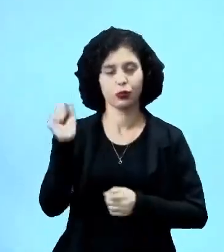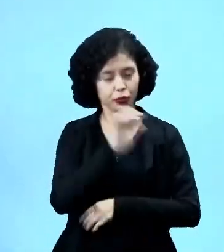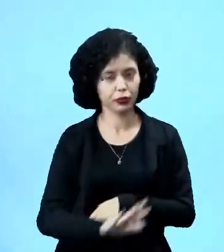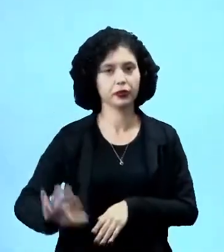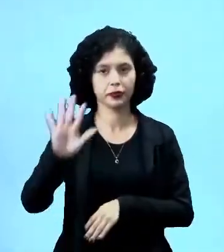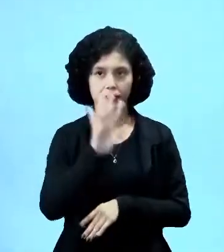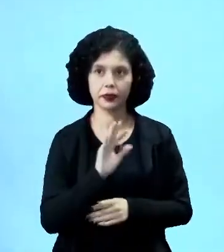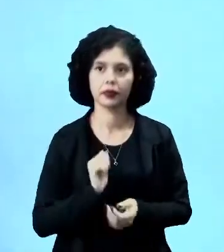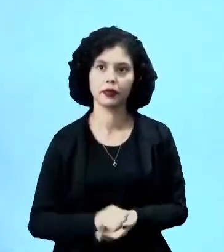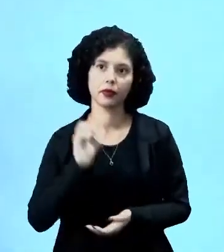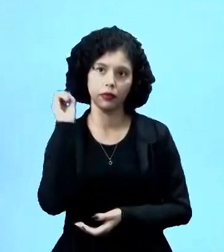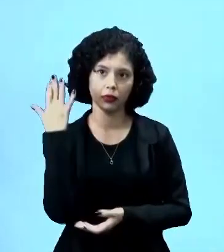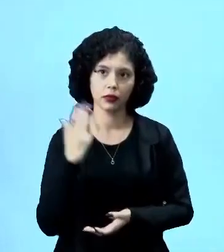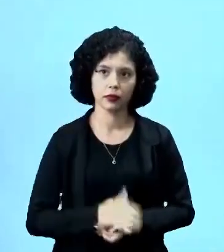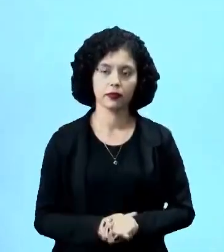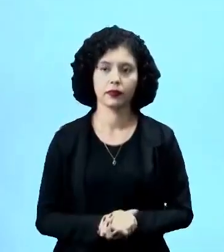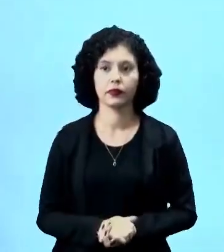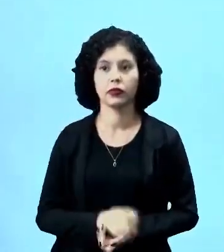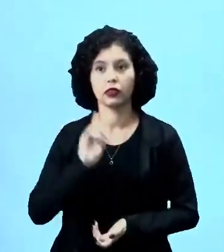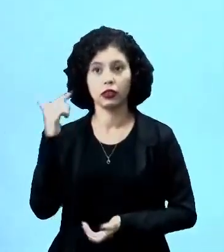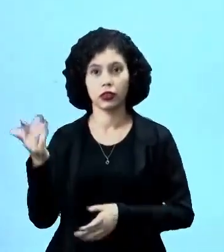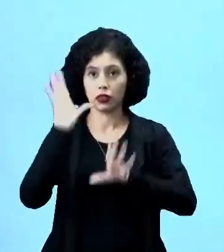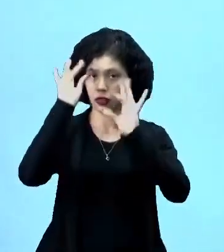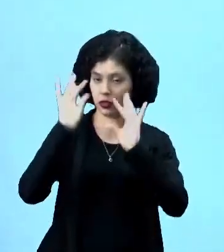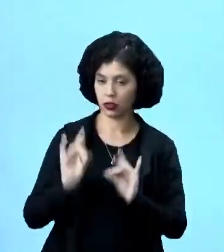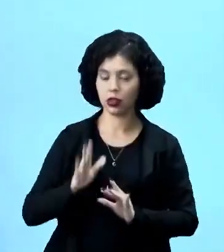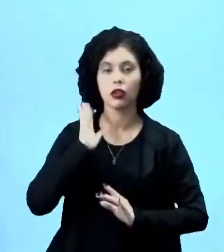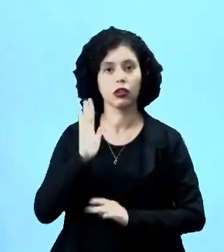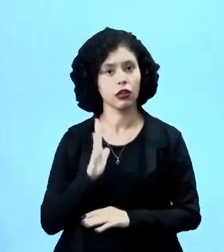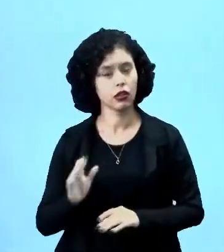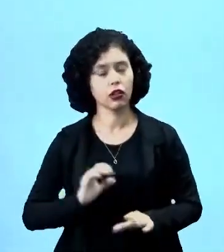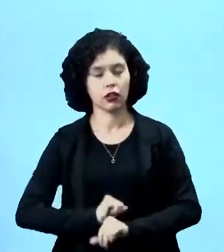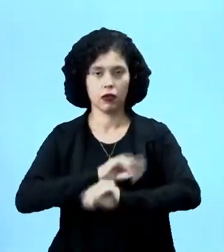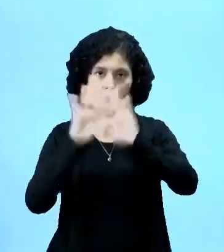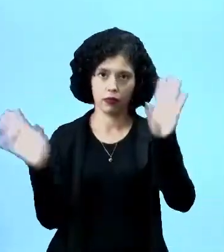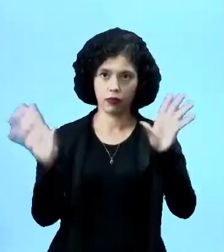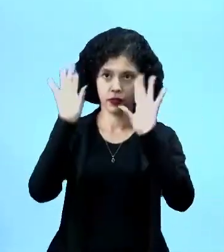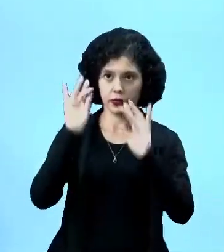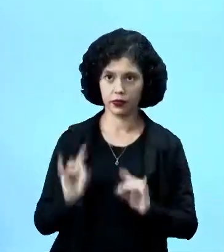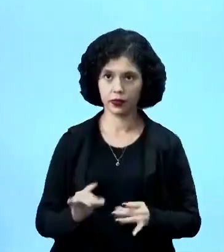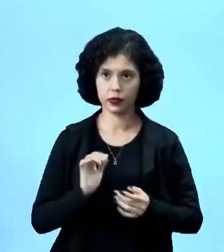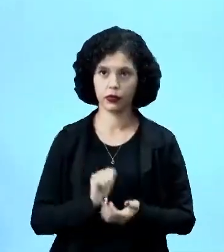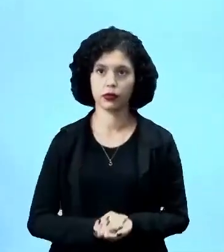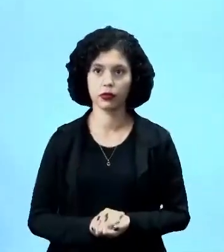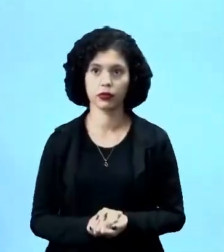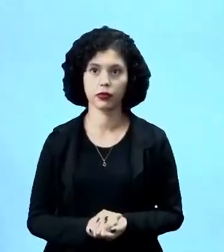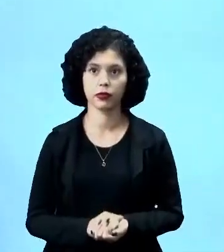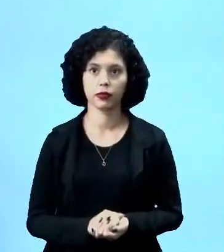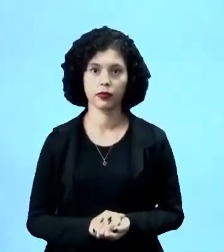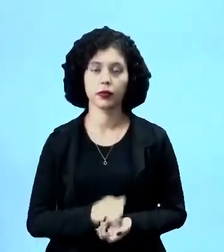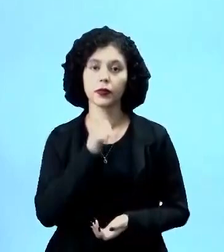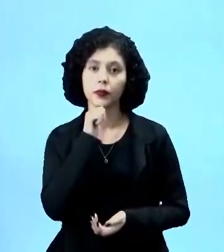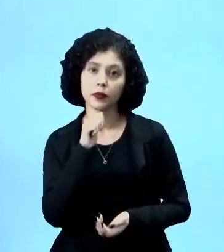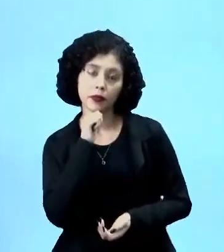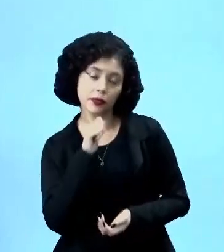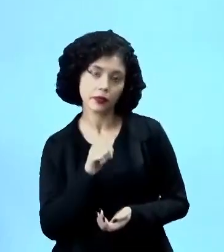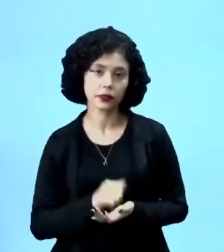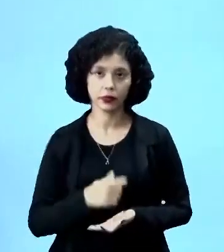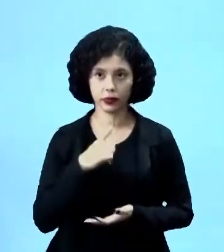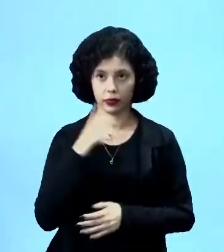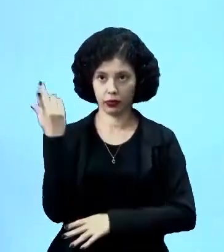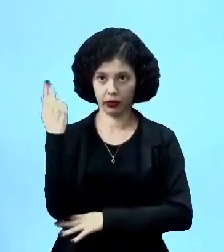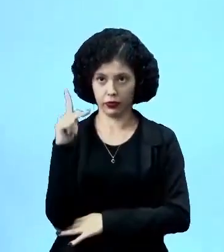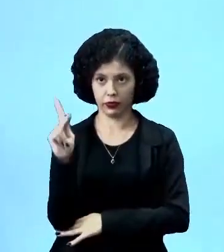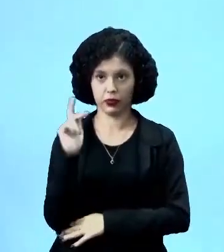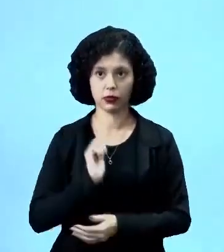de modo geral se espera que aconteça e outro detalhe que eu já gostaria de deixar destacado para vocês é que a menstruação ela tem